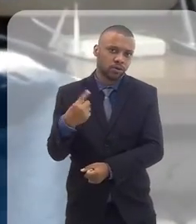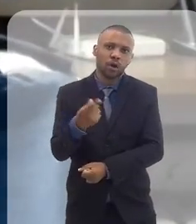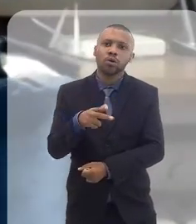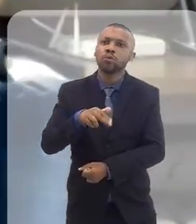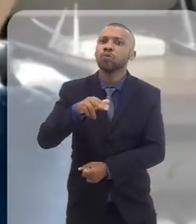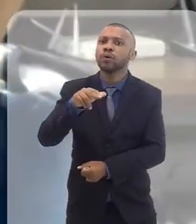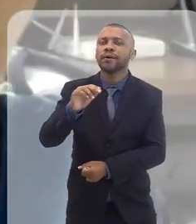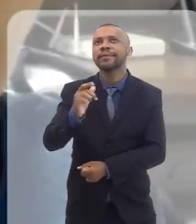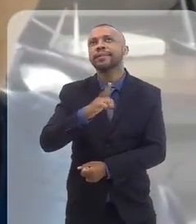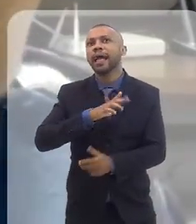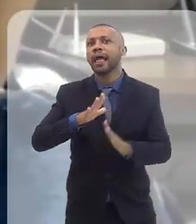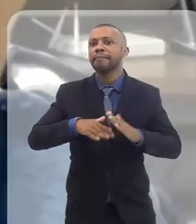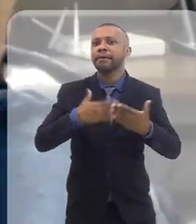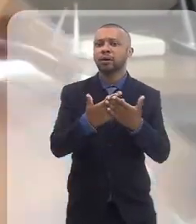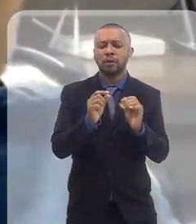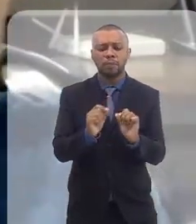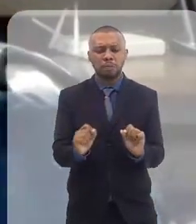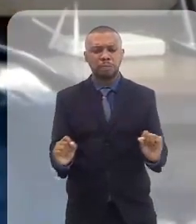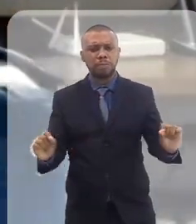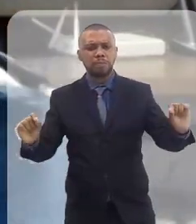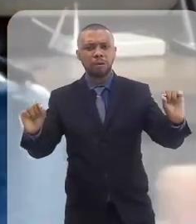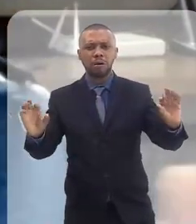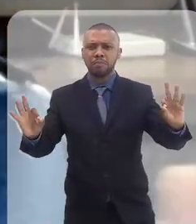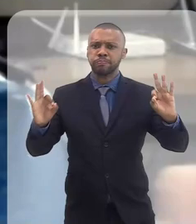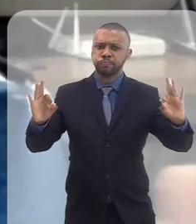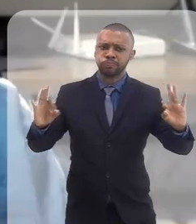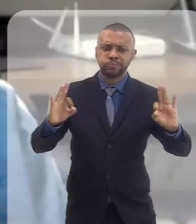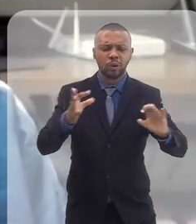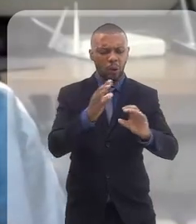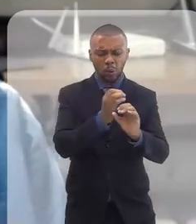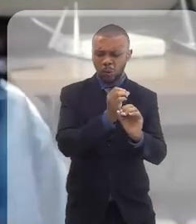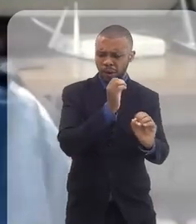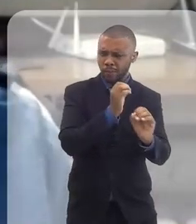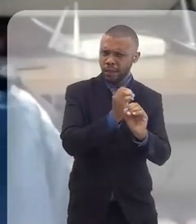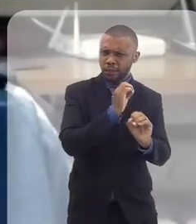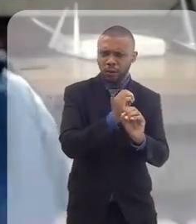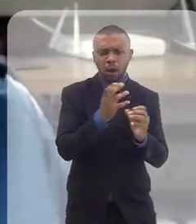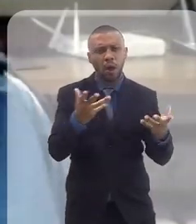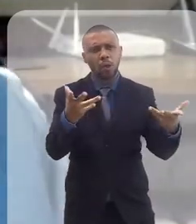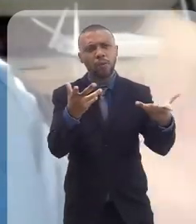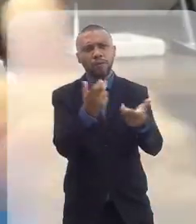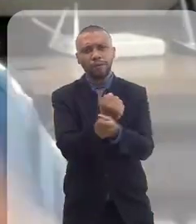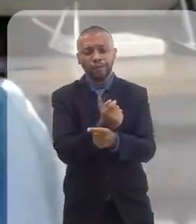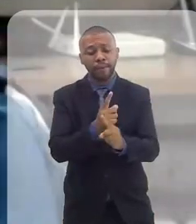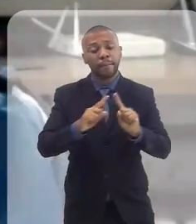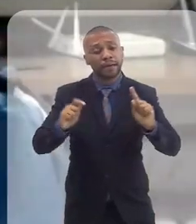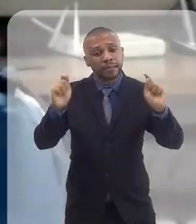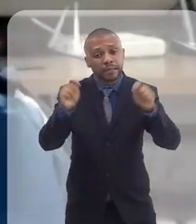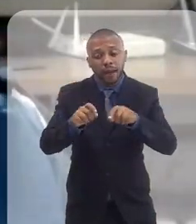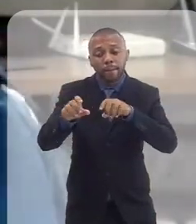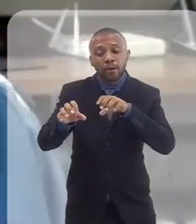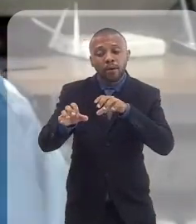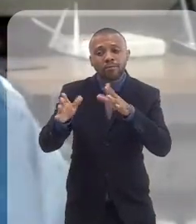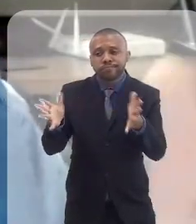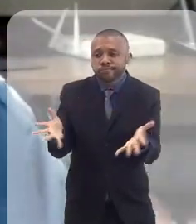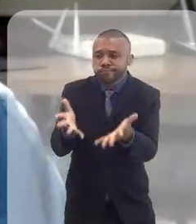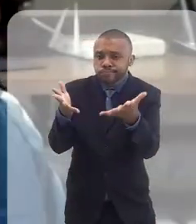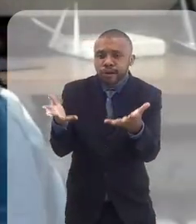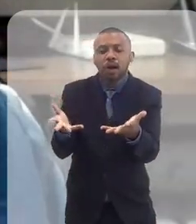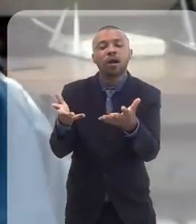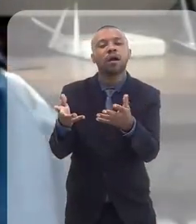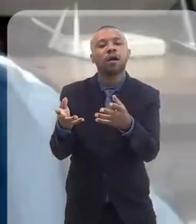professores. Nunca nós vamos ter a escola com todos os laboratórios que eu gostaria, mas eu posso